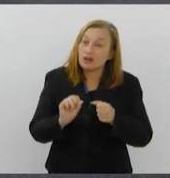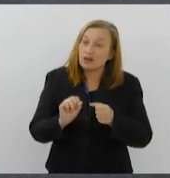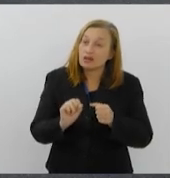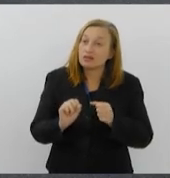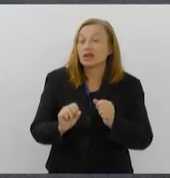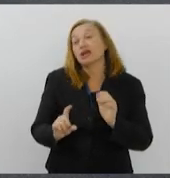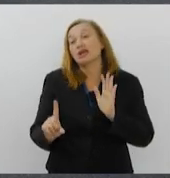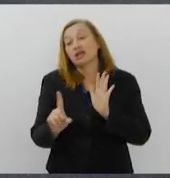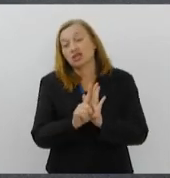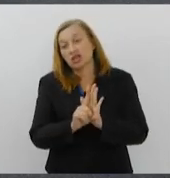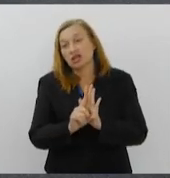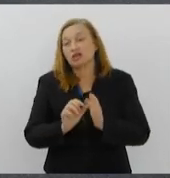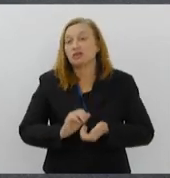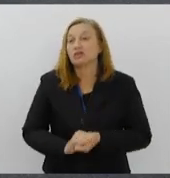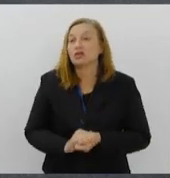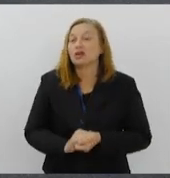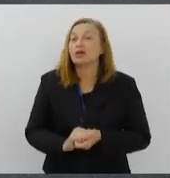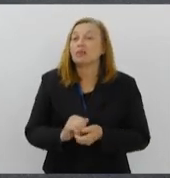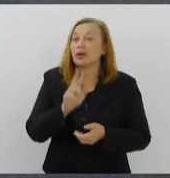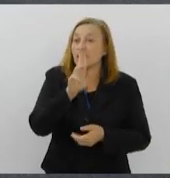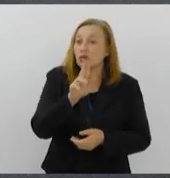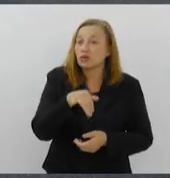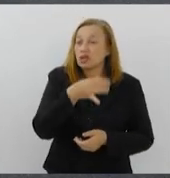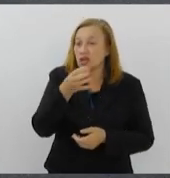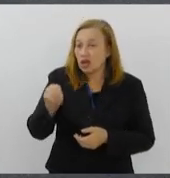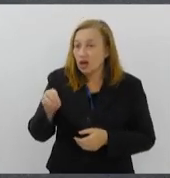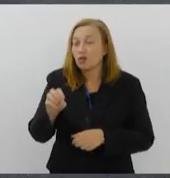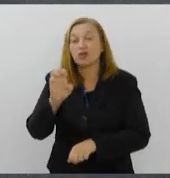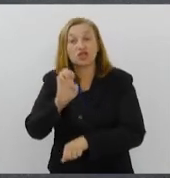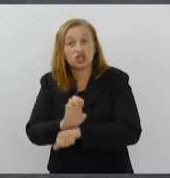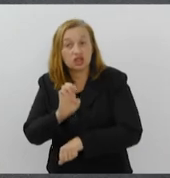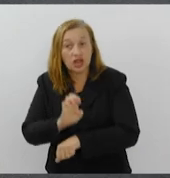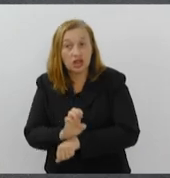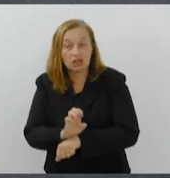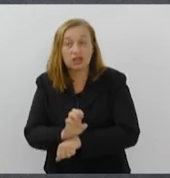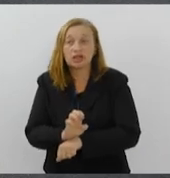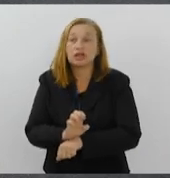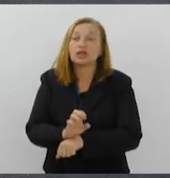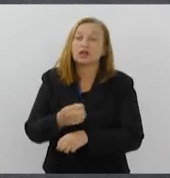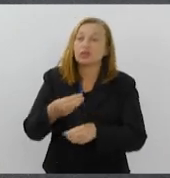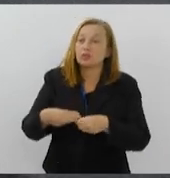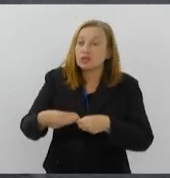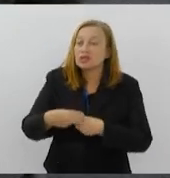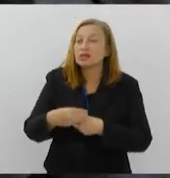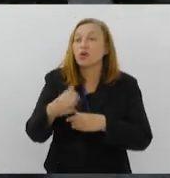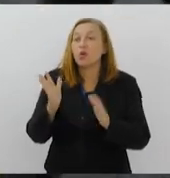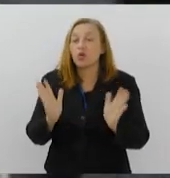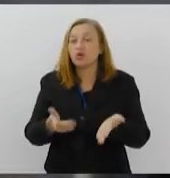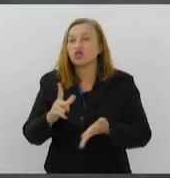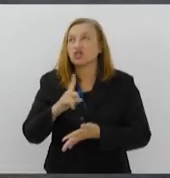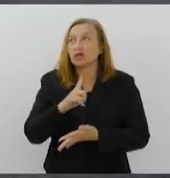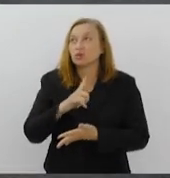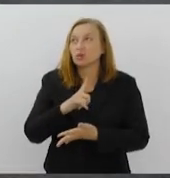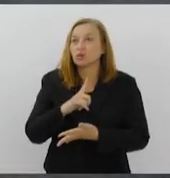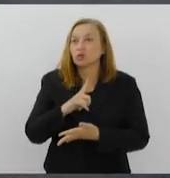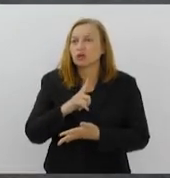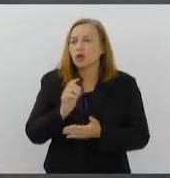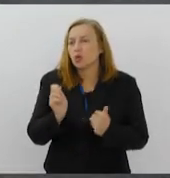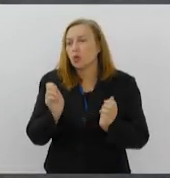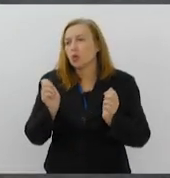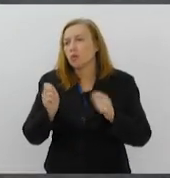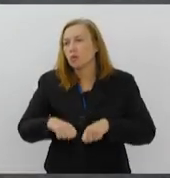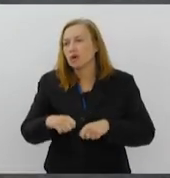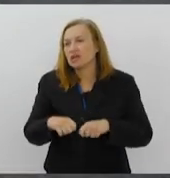concorrentes, tanto pela União, quanto pelos Estados, quanto pelos municípios. Ou seja, temas que hoje são de